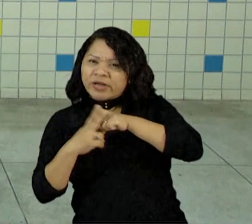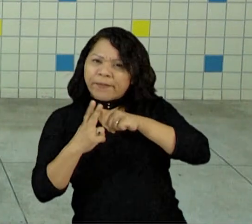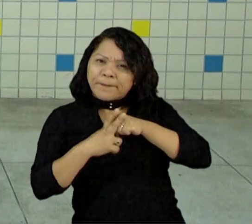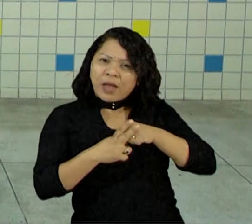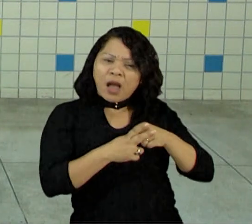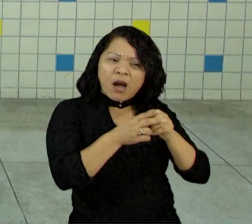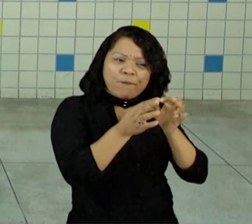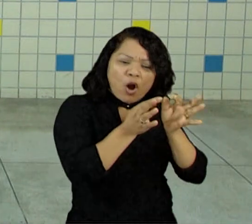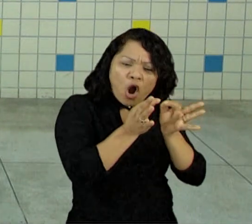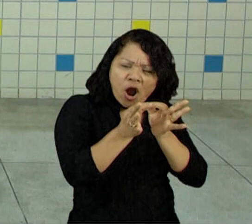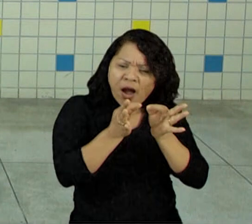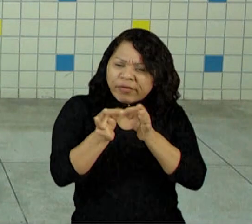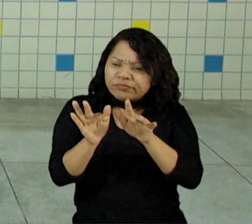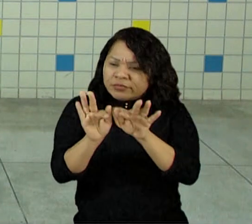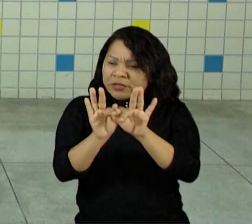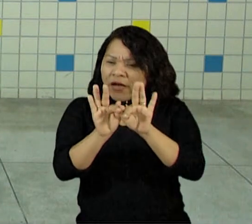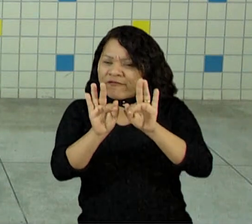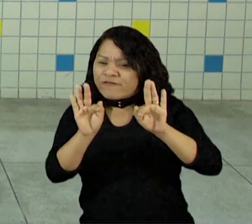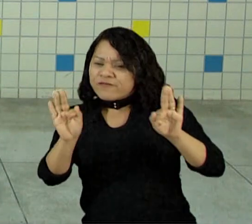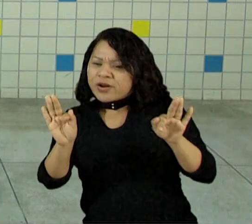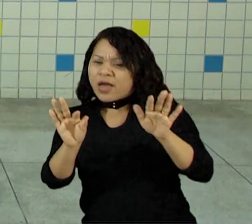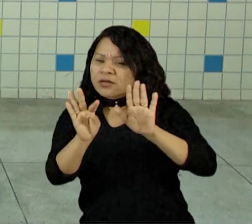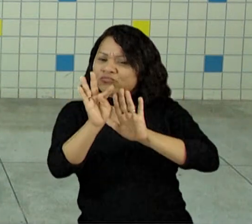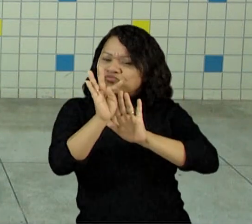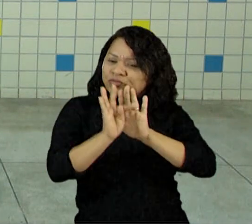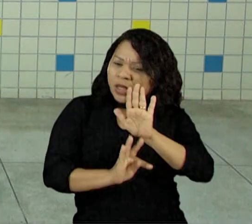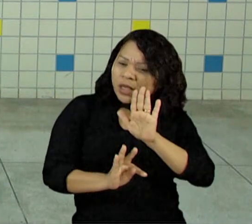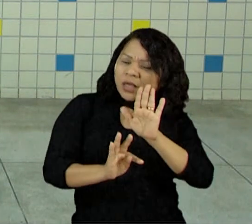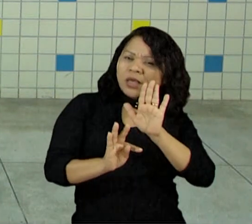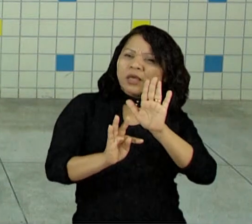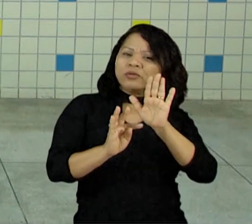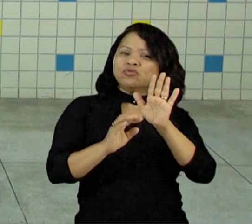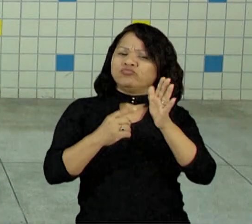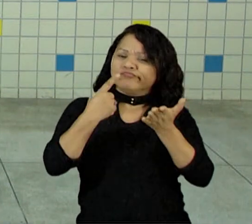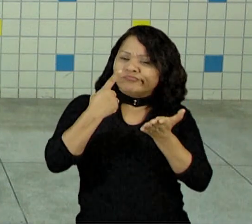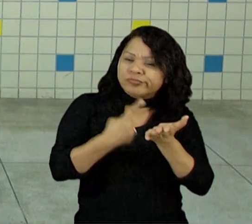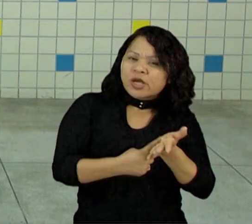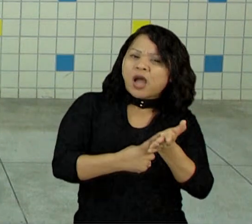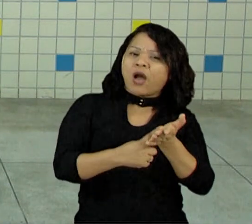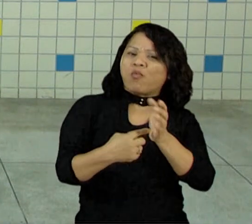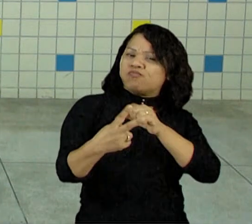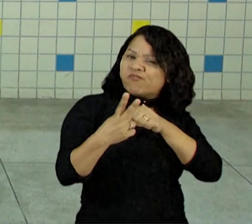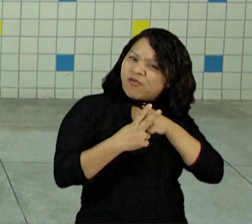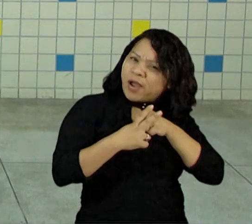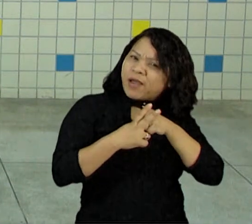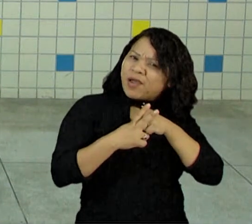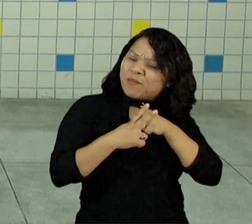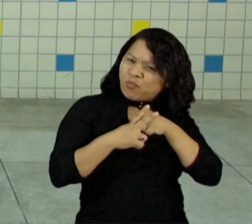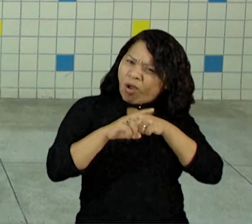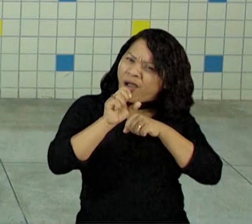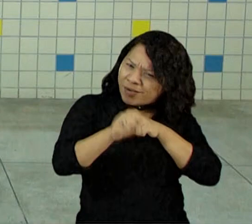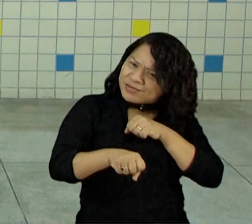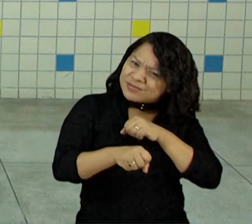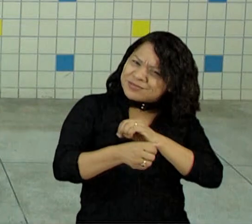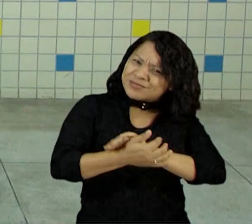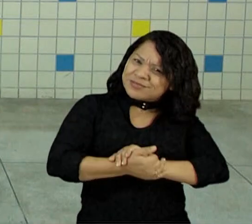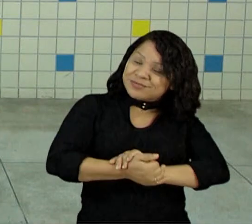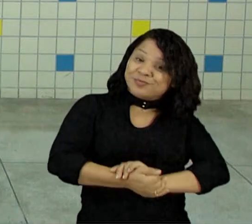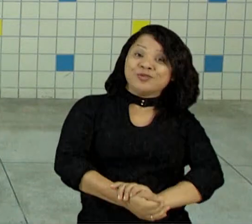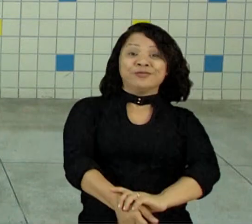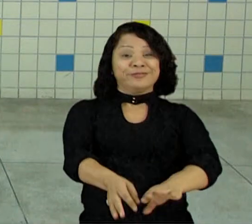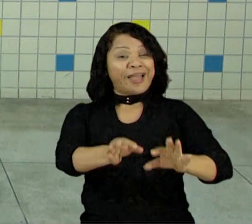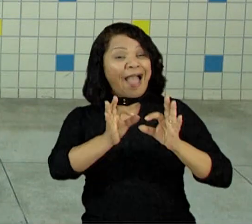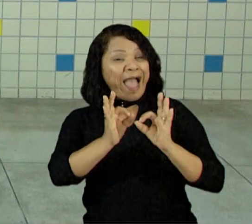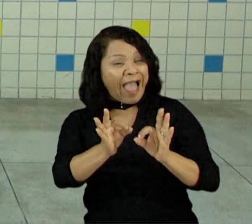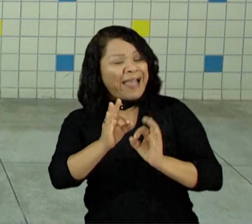frase, organizar o meu texto de acordo com o verbo? Será que é isso? Muito bem, é isso